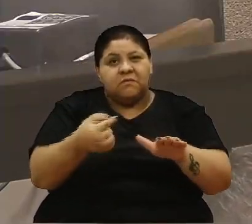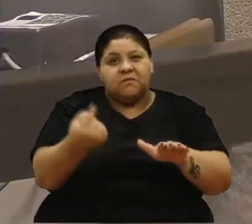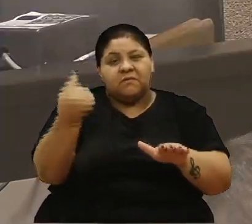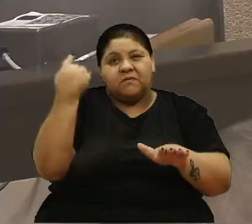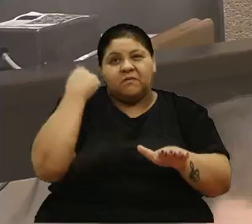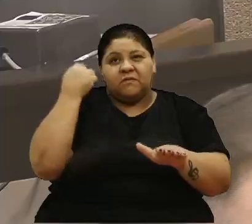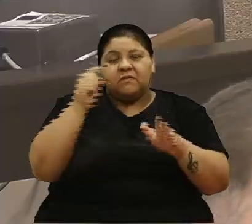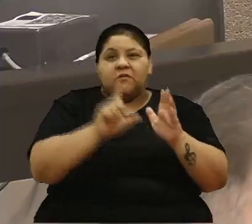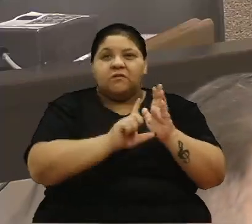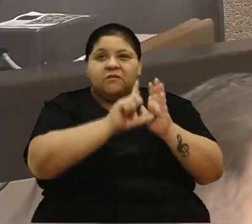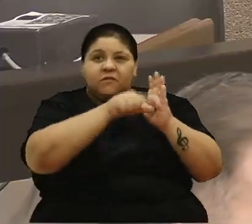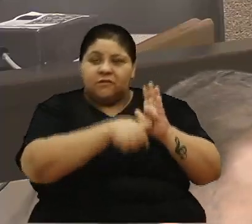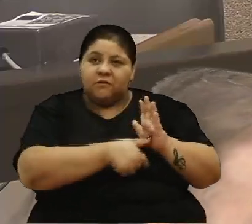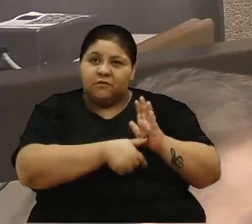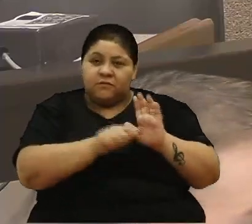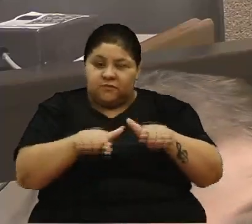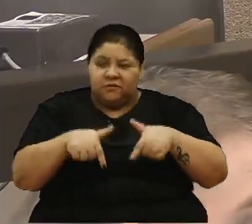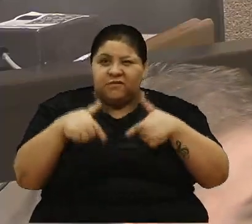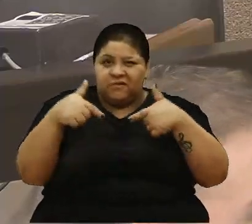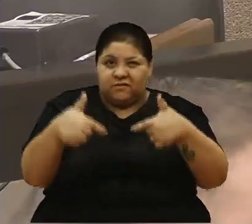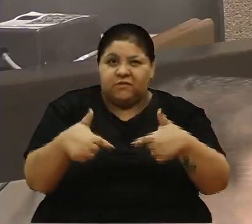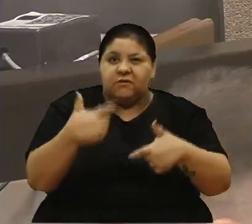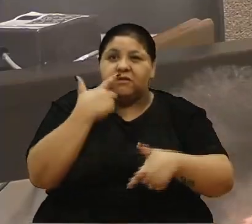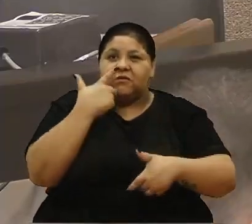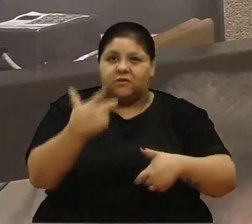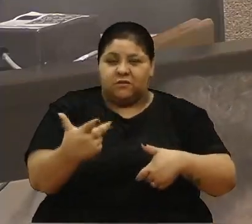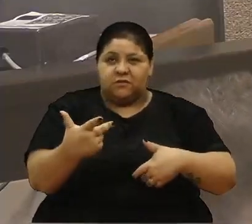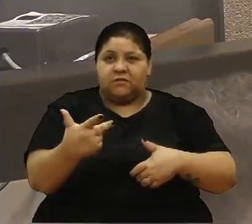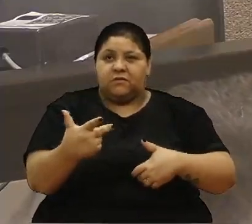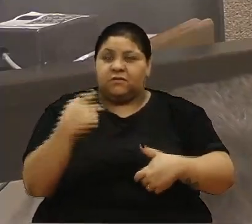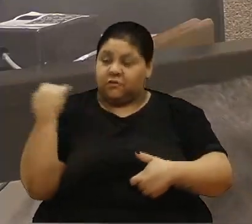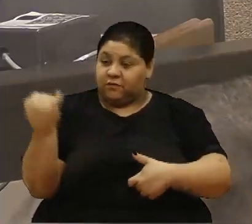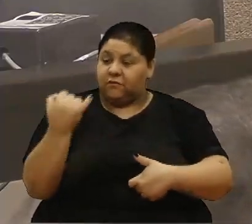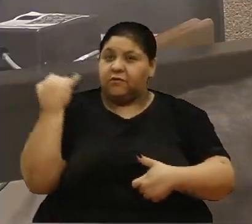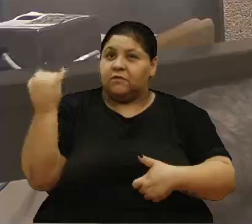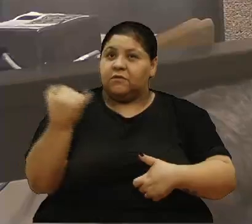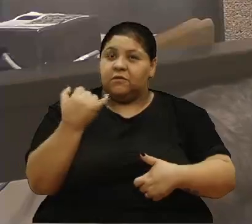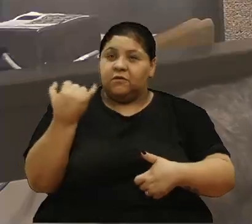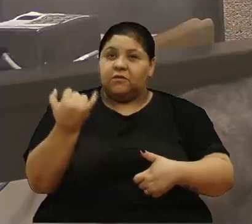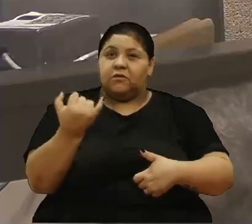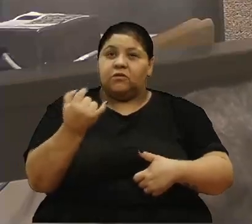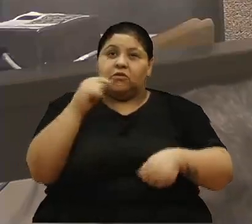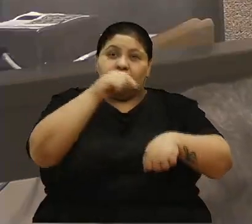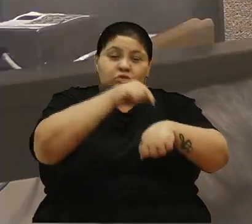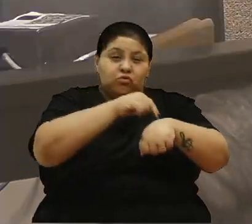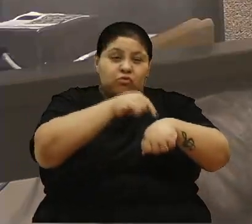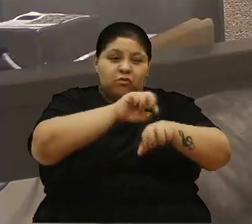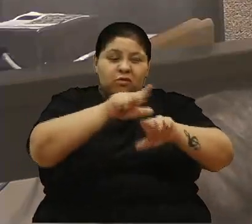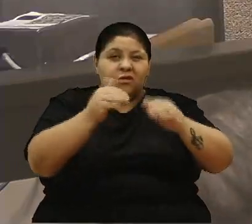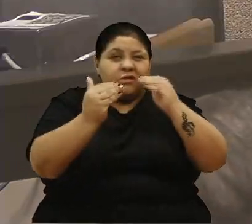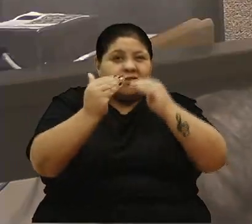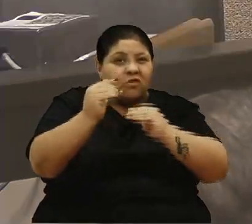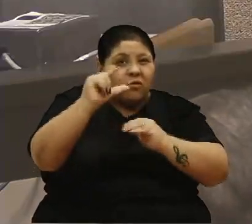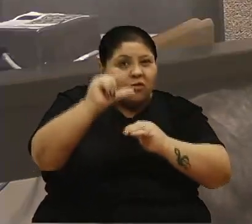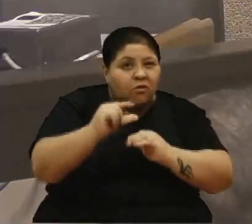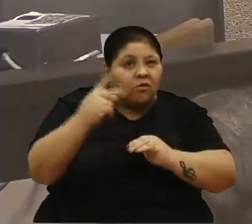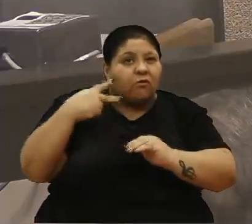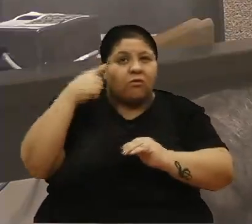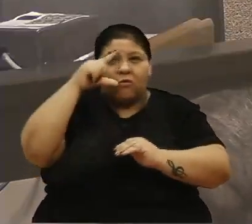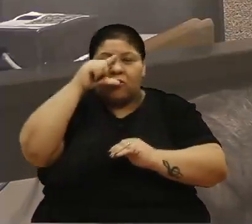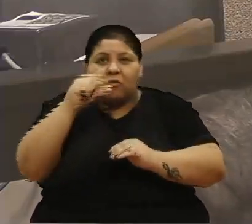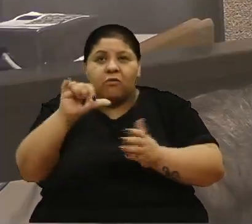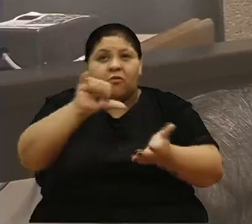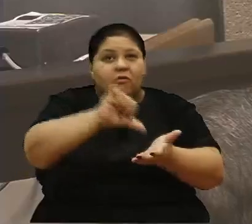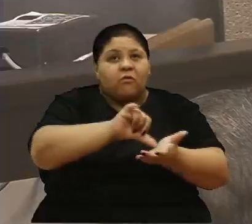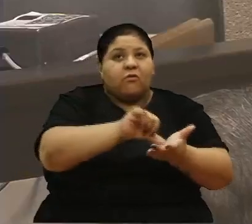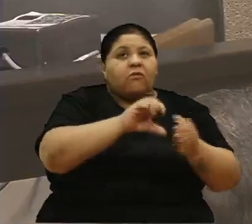logo depois do ato, inclusive, a gente falou na importância do contraturno, discordo um pouco do vereador Fantinel, centros